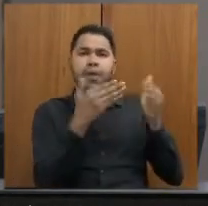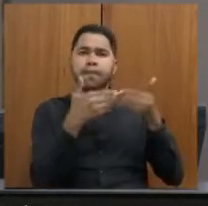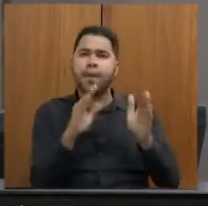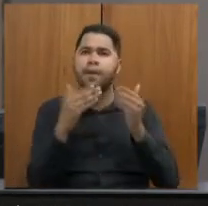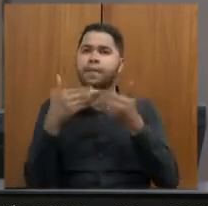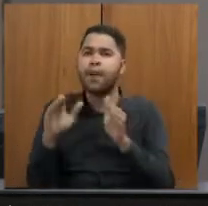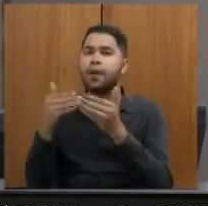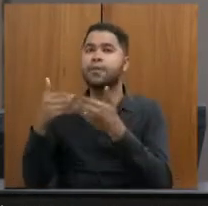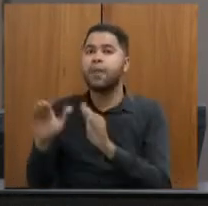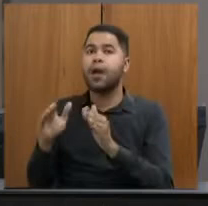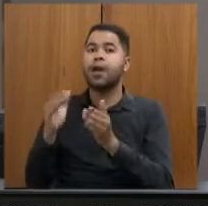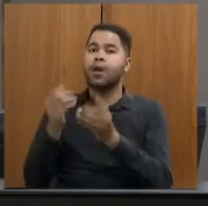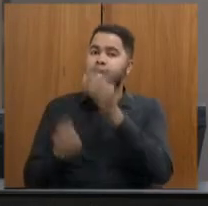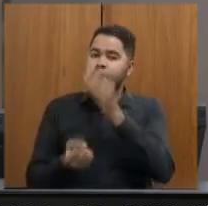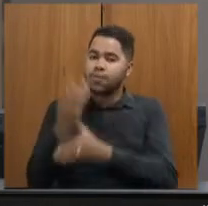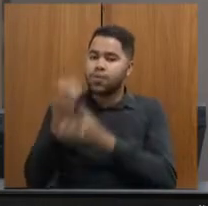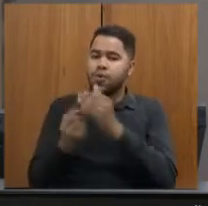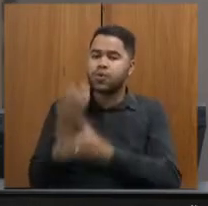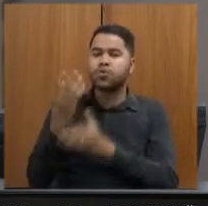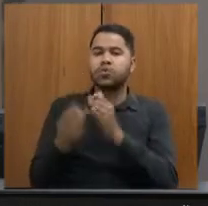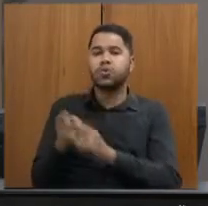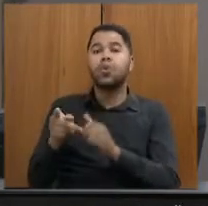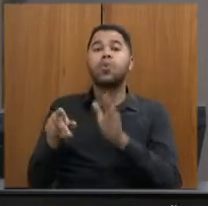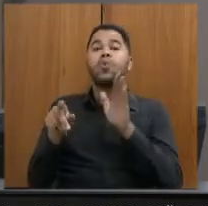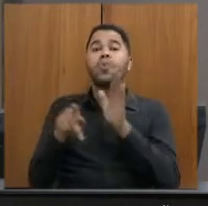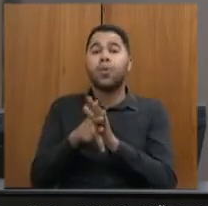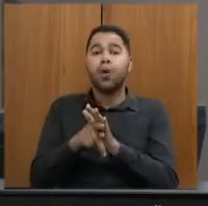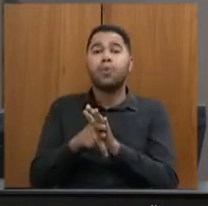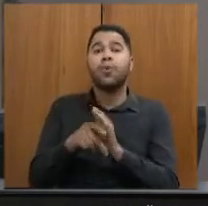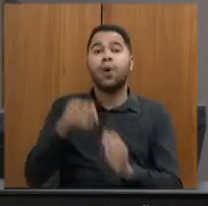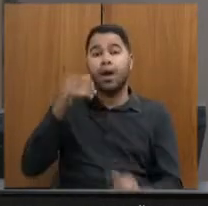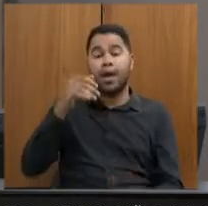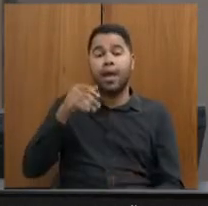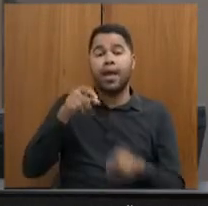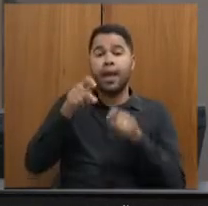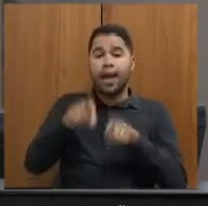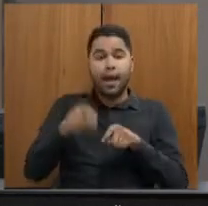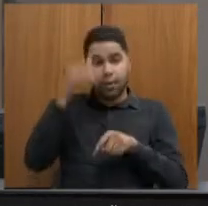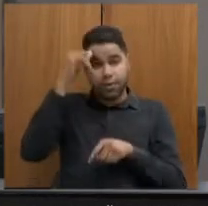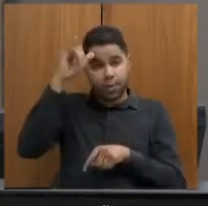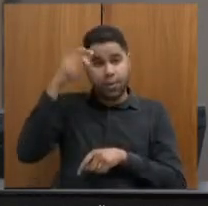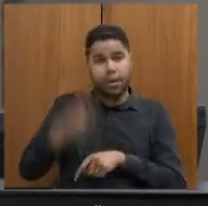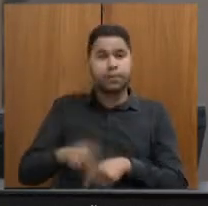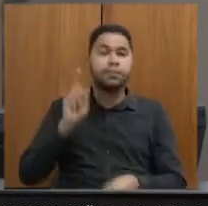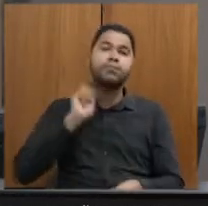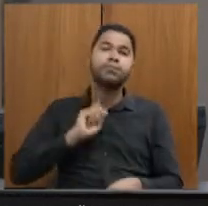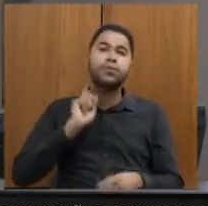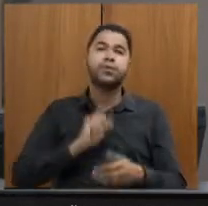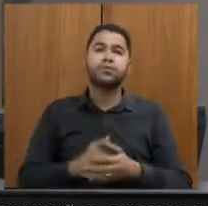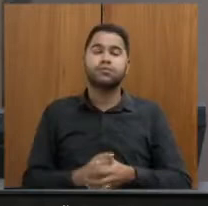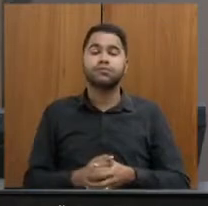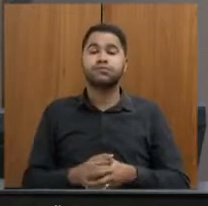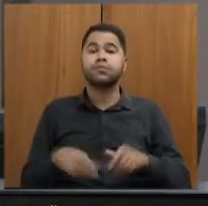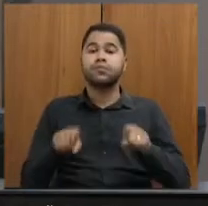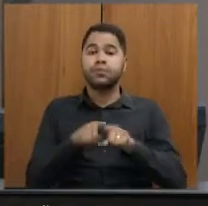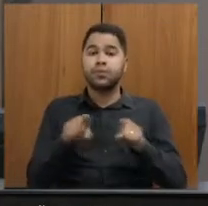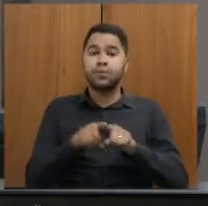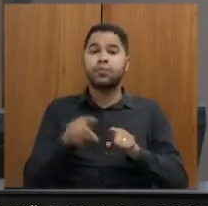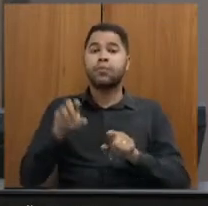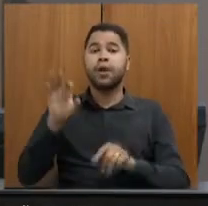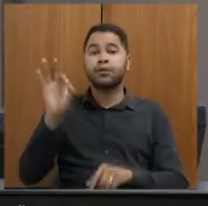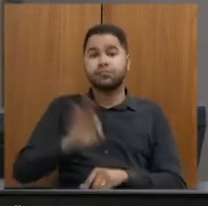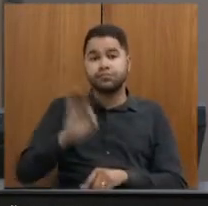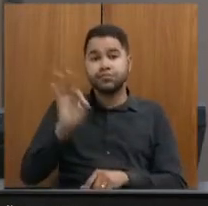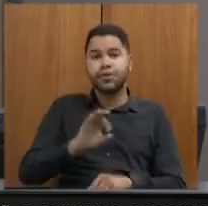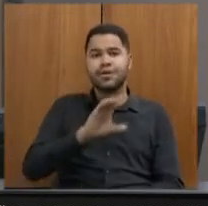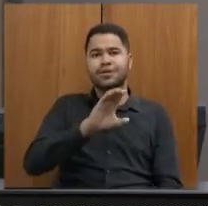o produto agropecuário Mineiro pois não E ainda nos ações de destaque